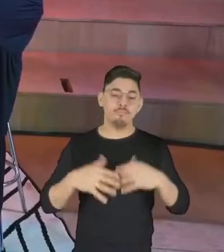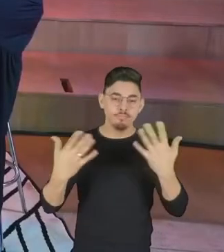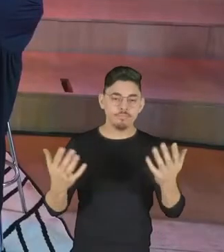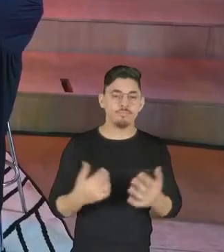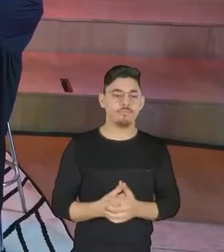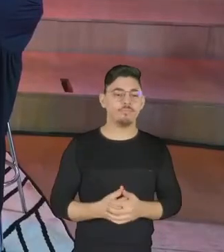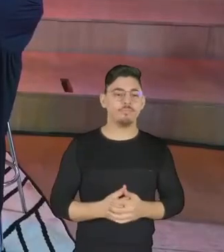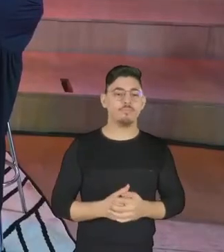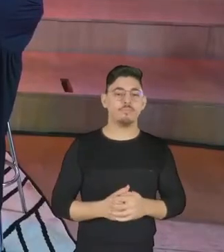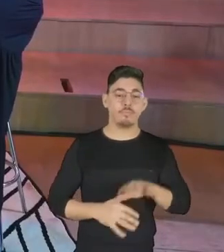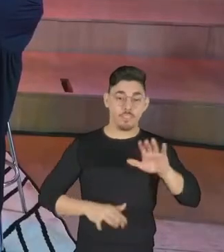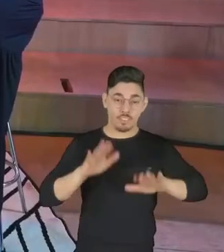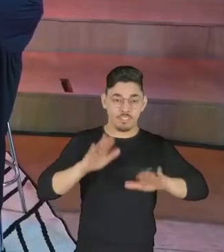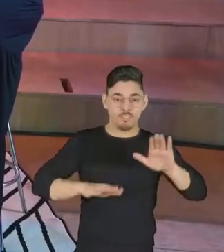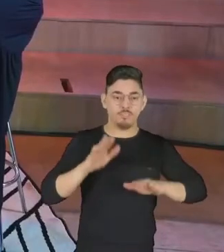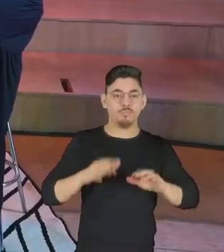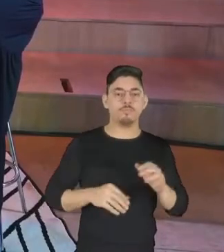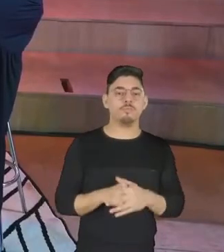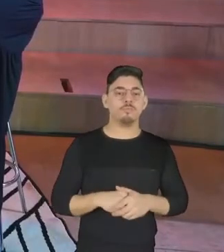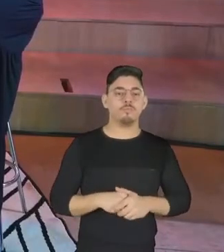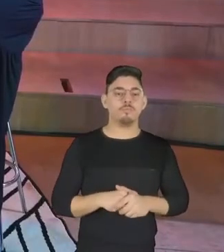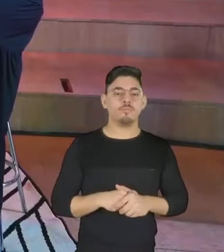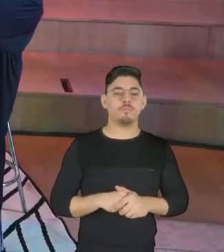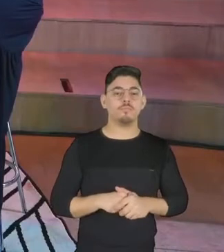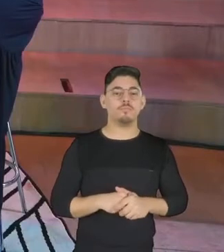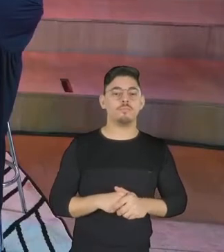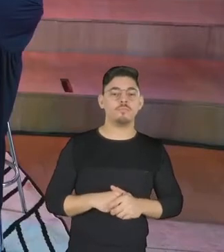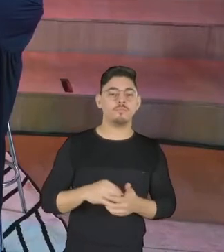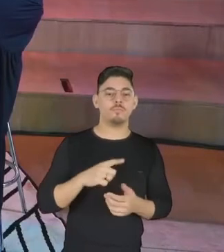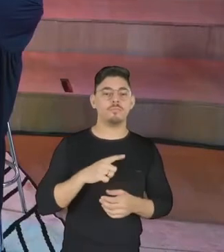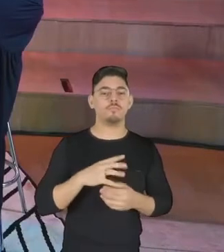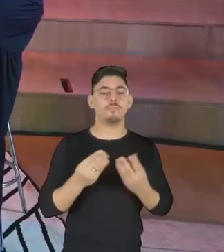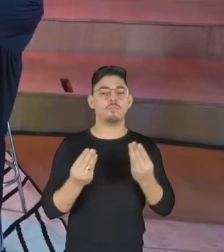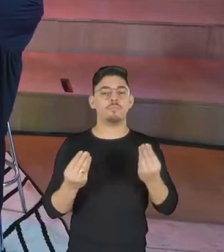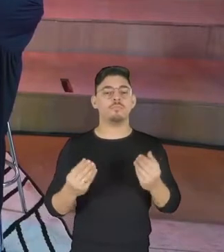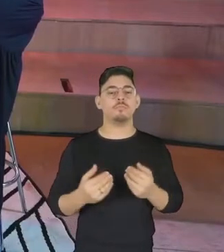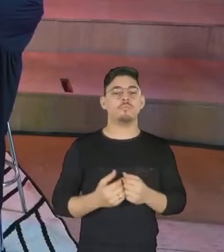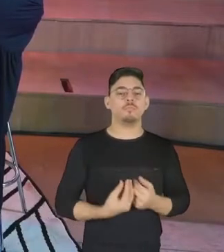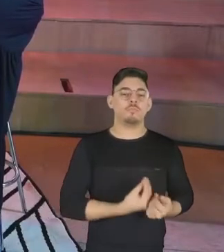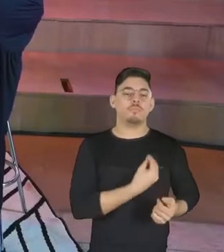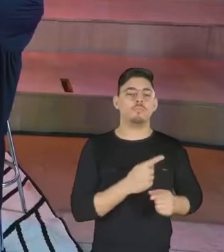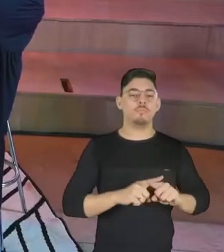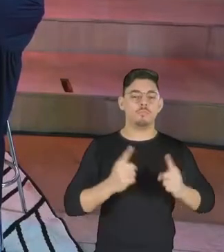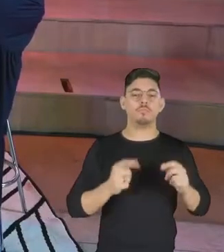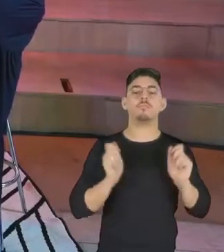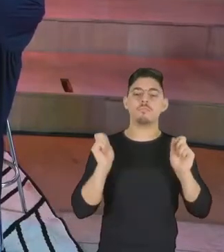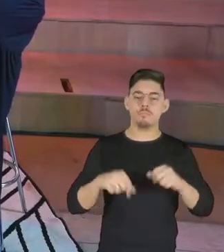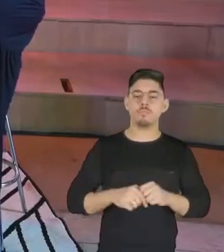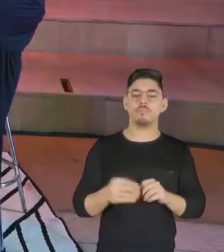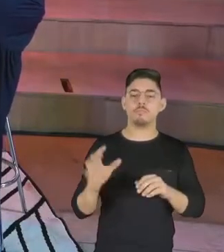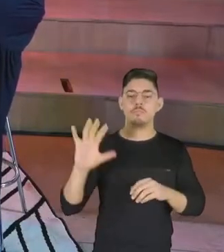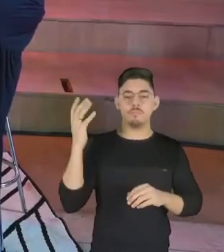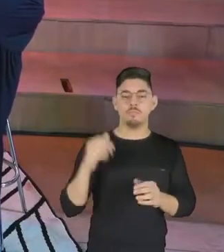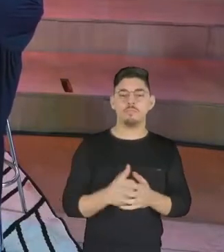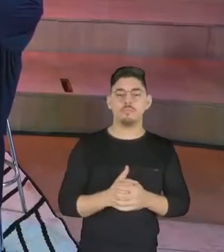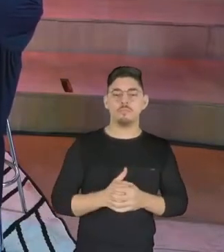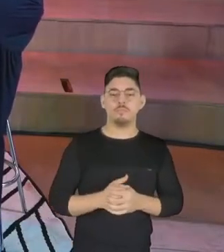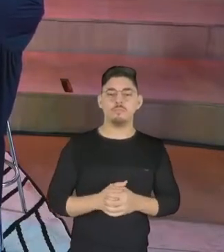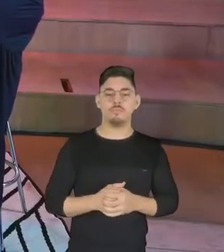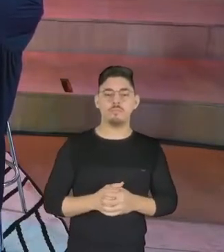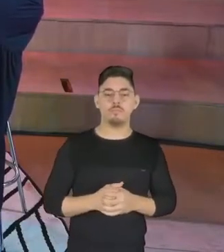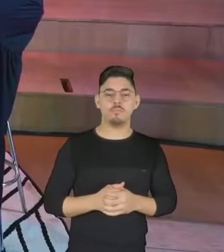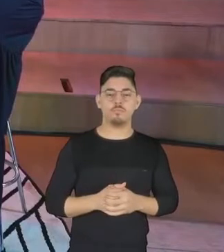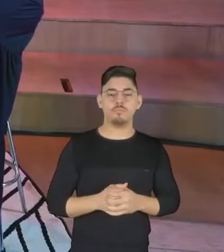retome o presencial, elas podem ainda acontecer ali no universo virtual. São os benefícios